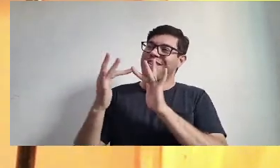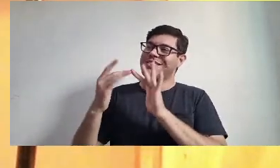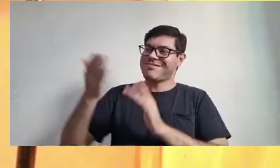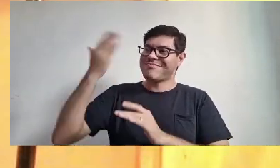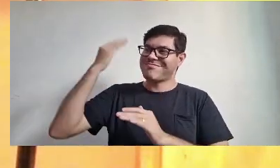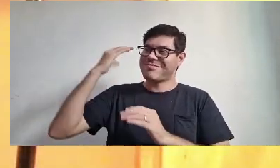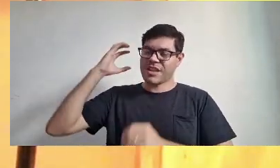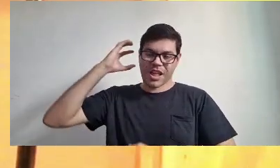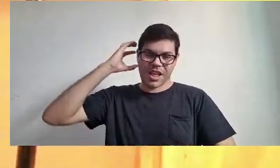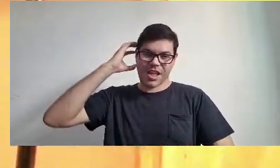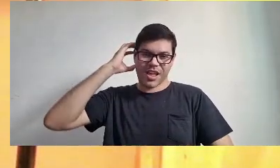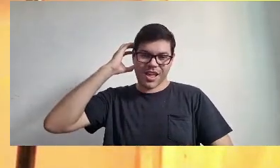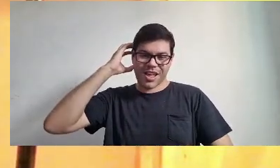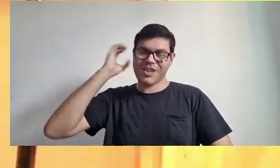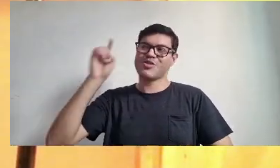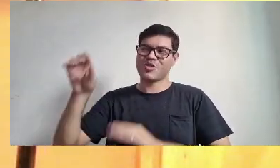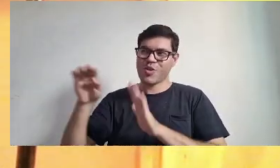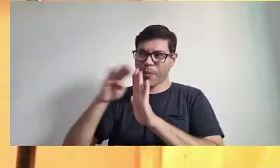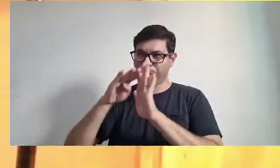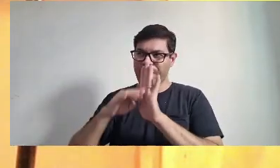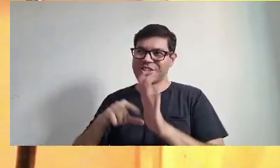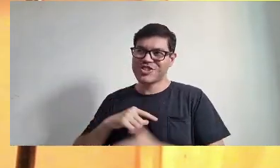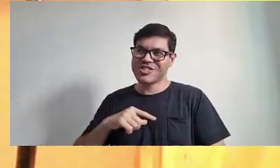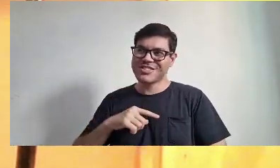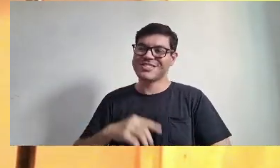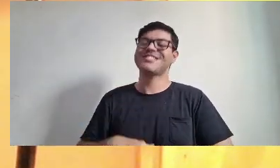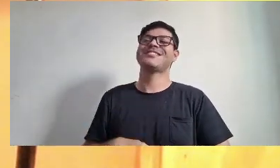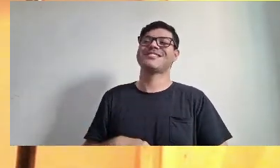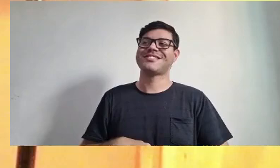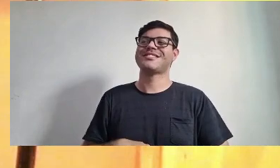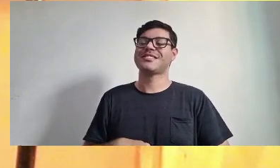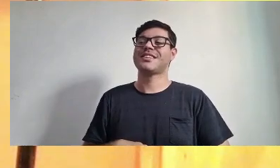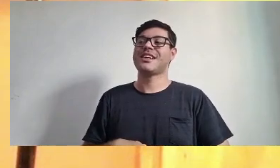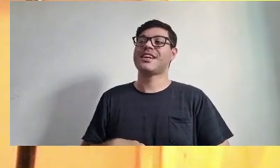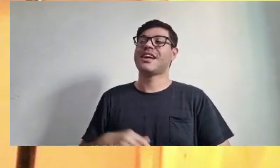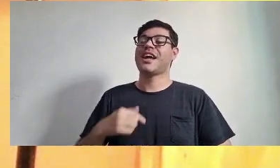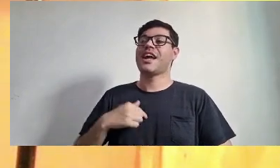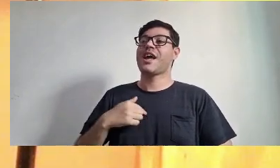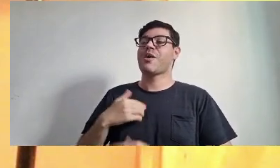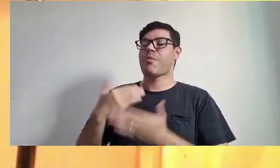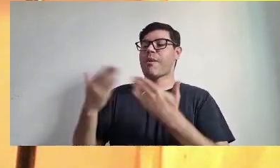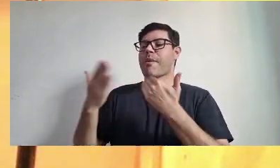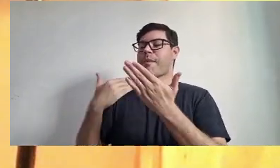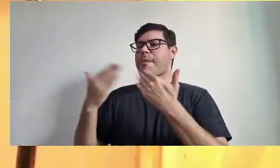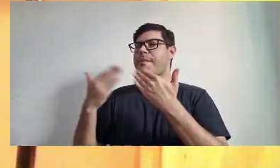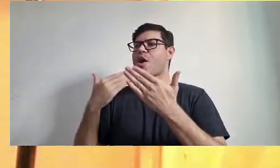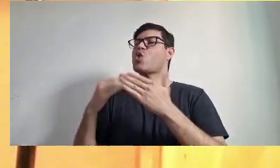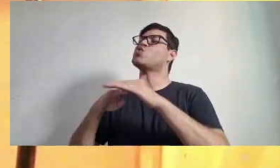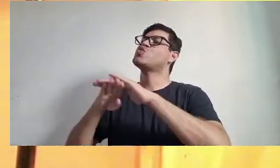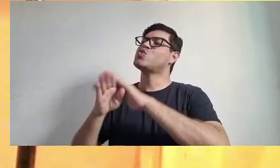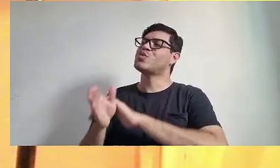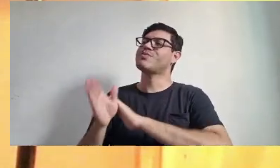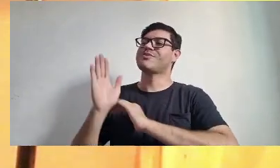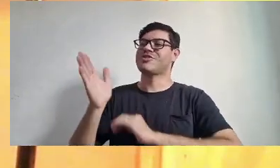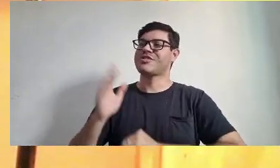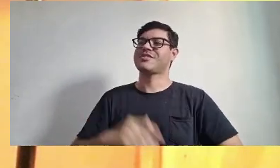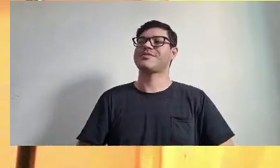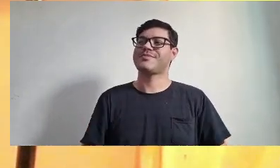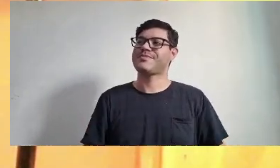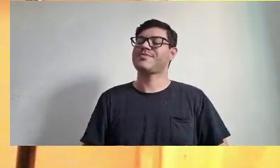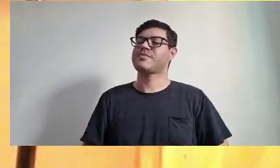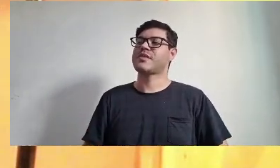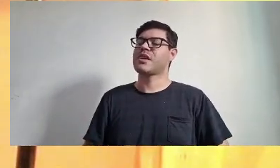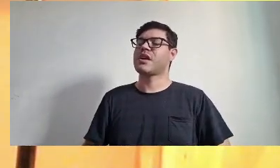o senhor fazia programa. Isso. O senhor chegava um pouquinho mais cedo e eu saía um pouquinho mais cedo do meu programa para a gente poder conversar um pouco. Me lembro quando o senhor foi para